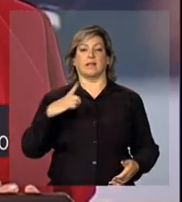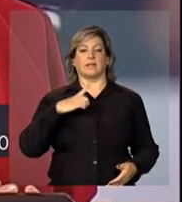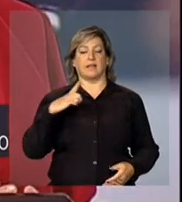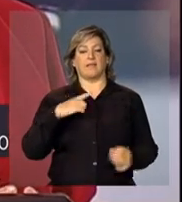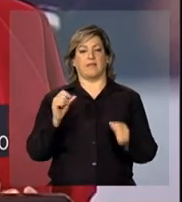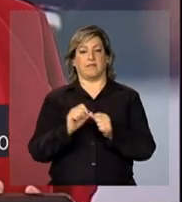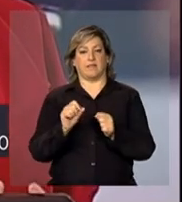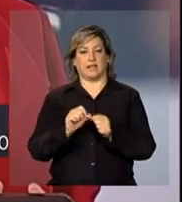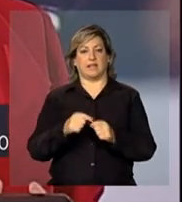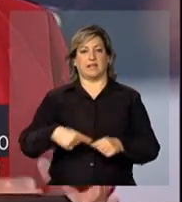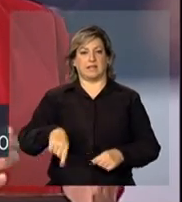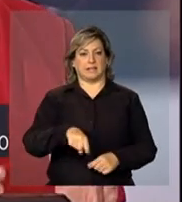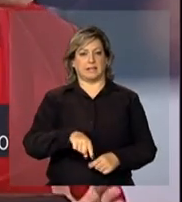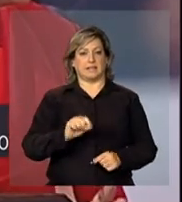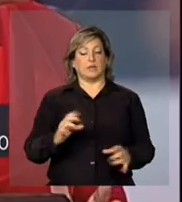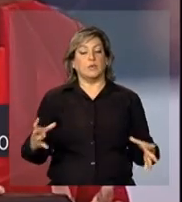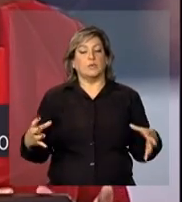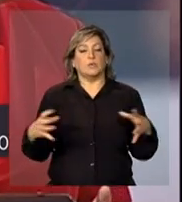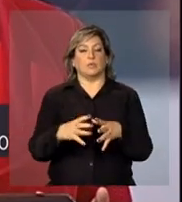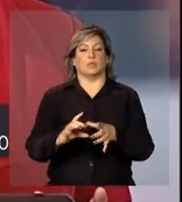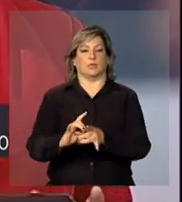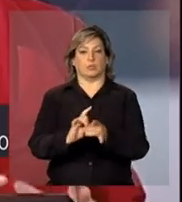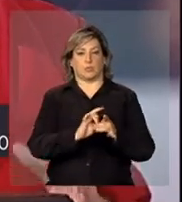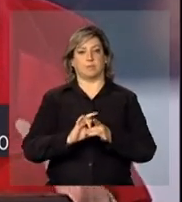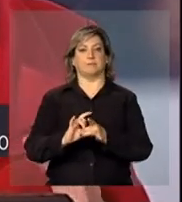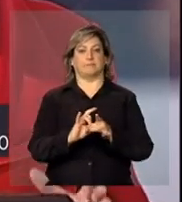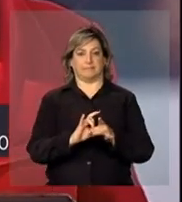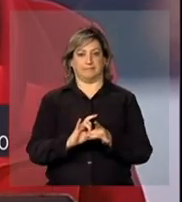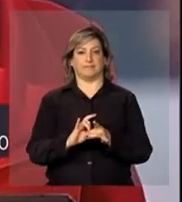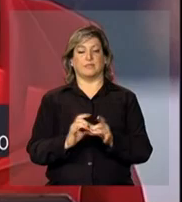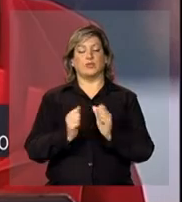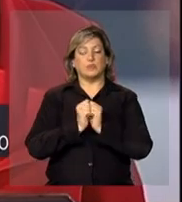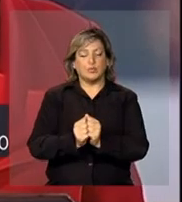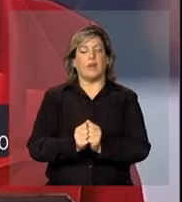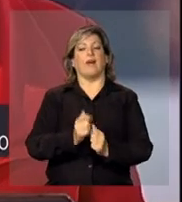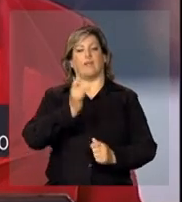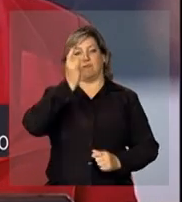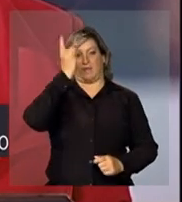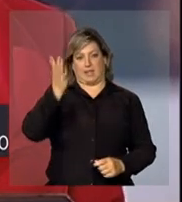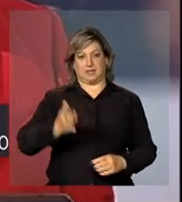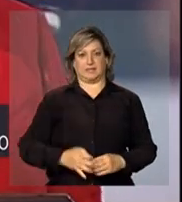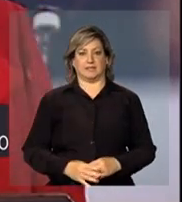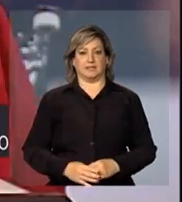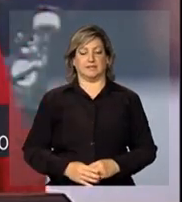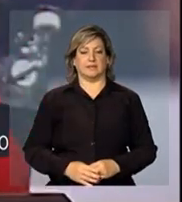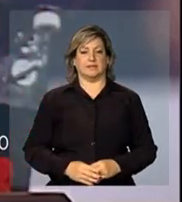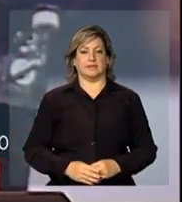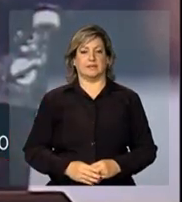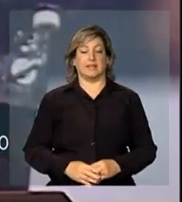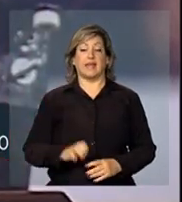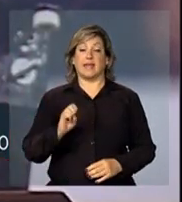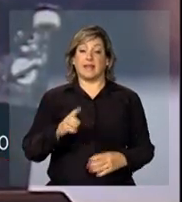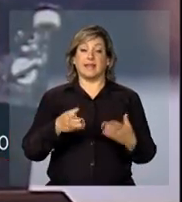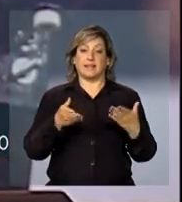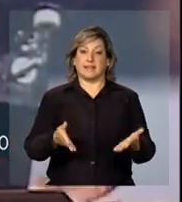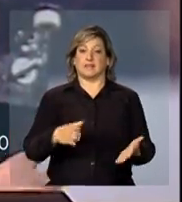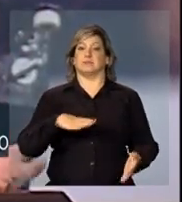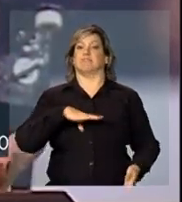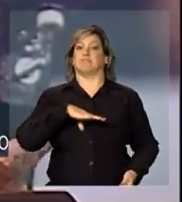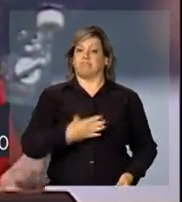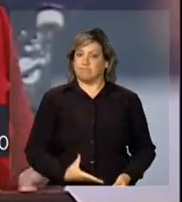fazemos em conjunto o fazemos juntos e este é um